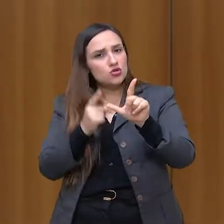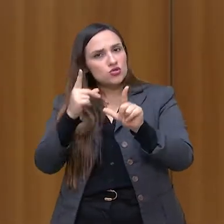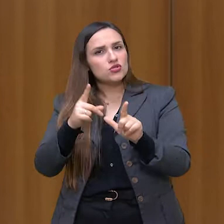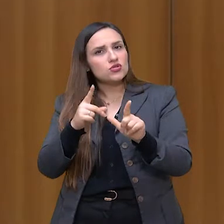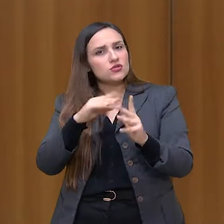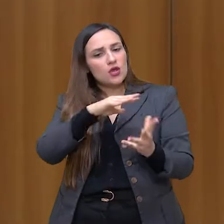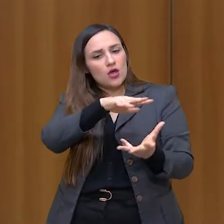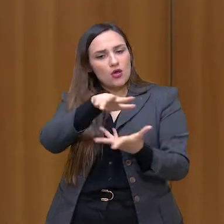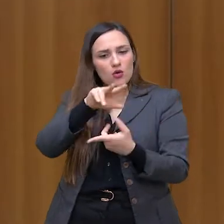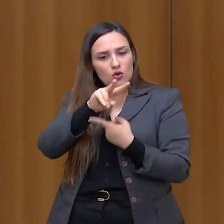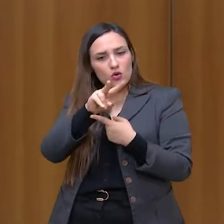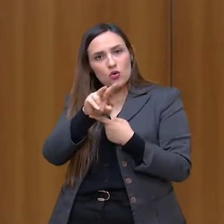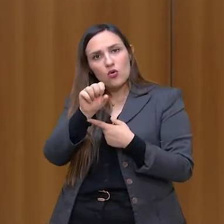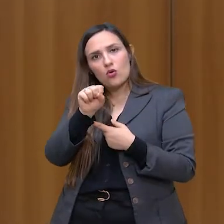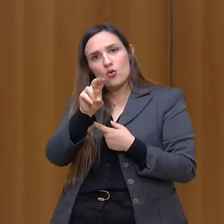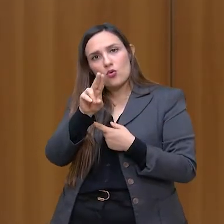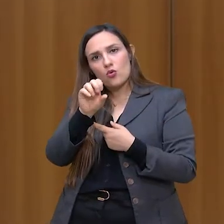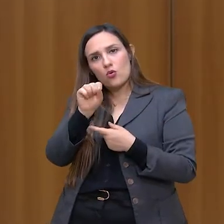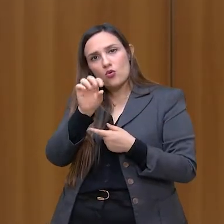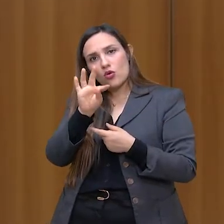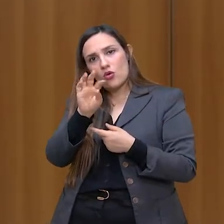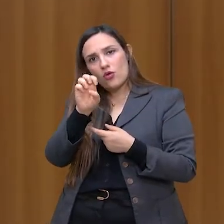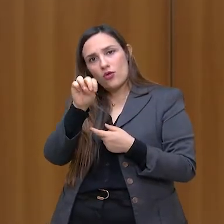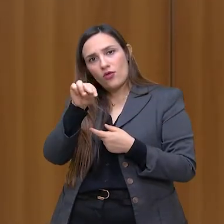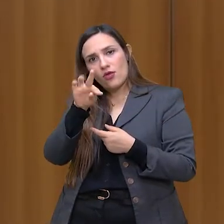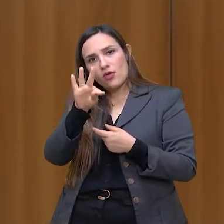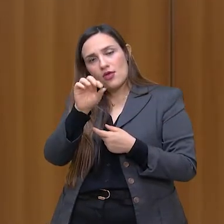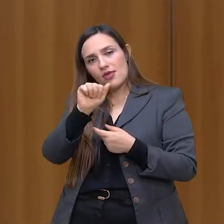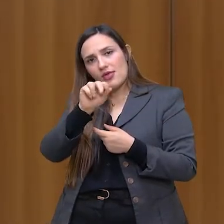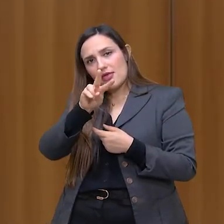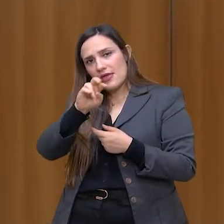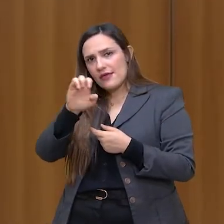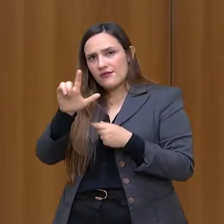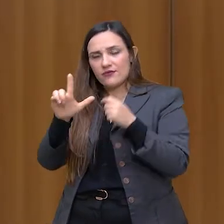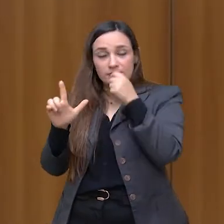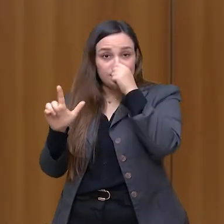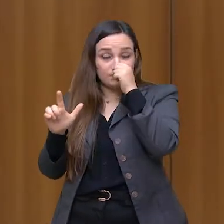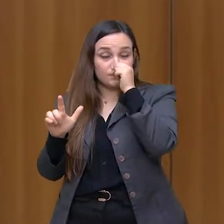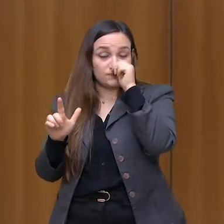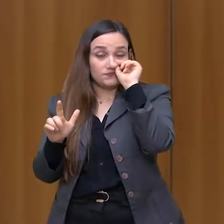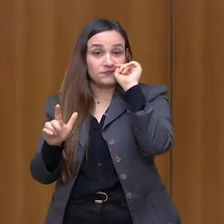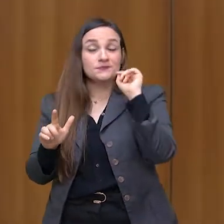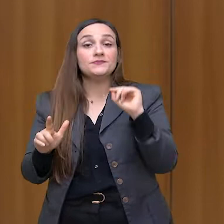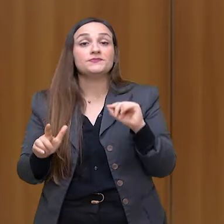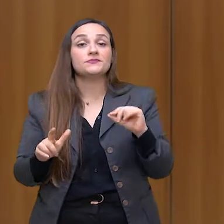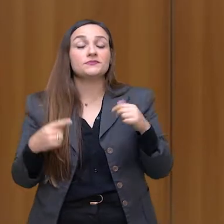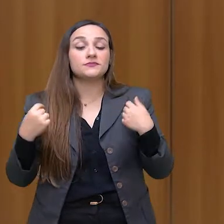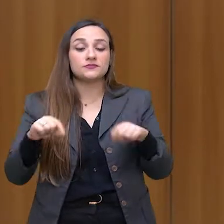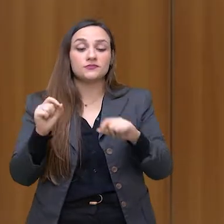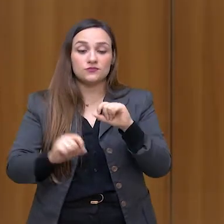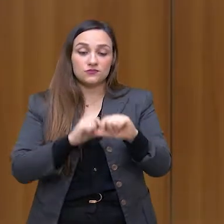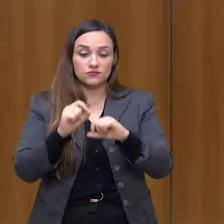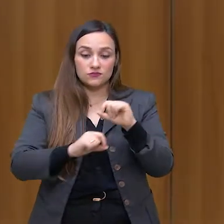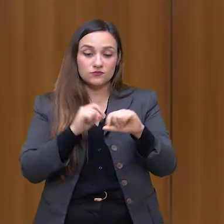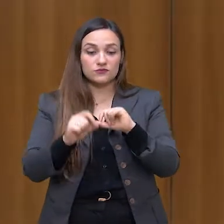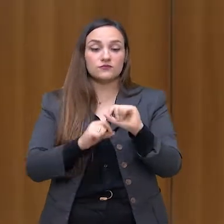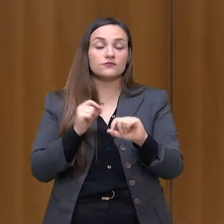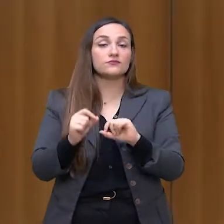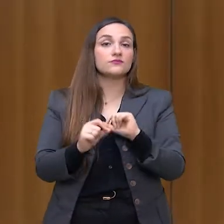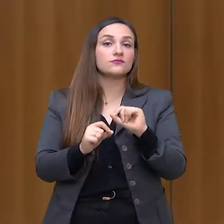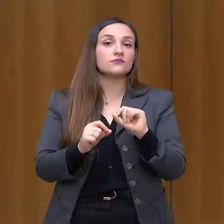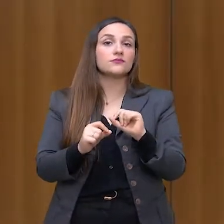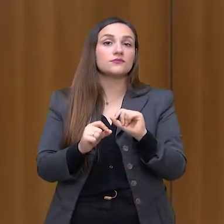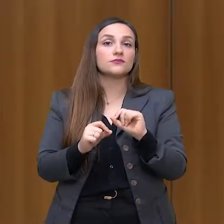ação em termos de gestão, a formação, a disseminação